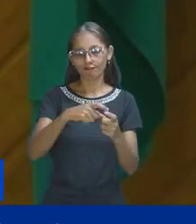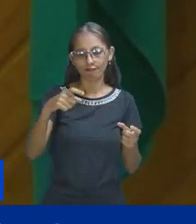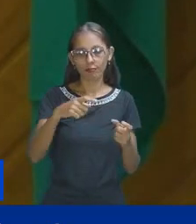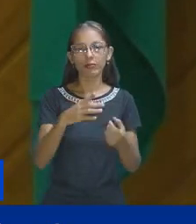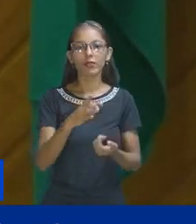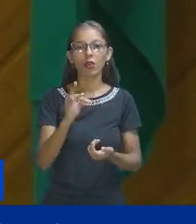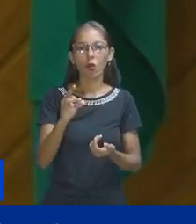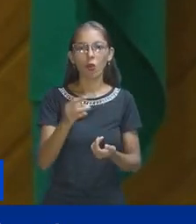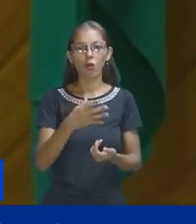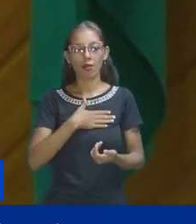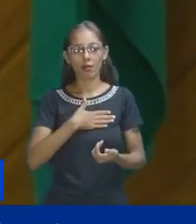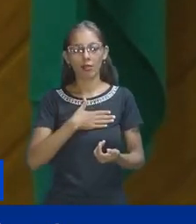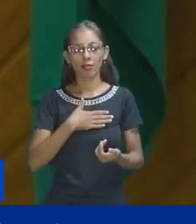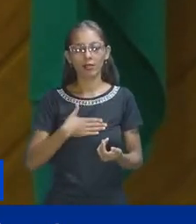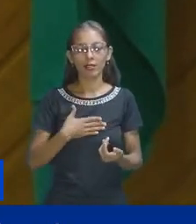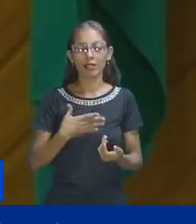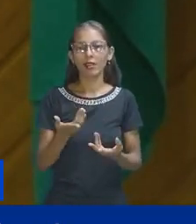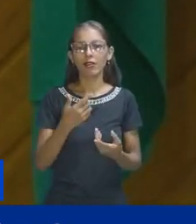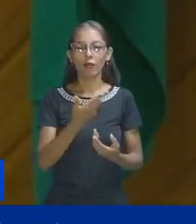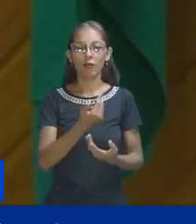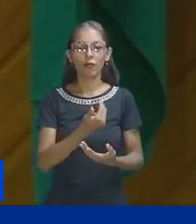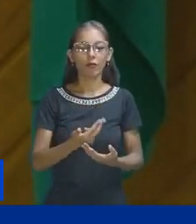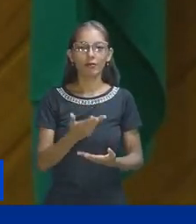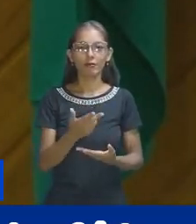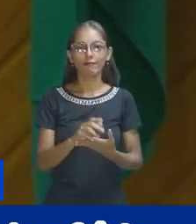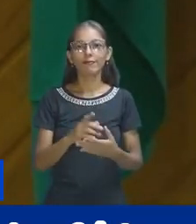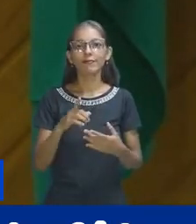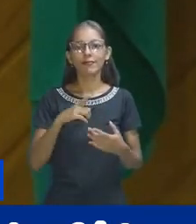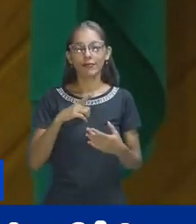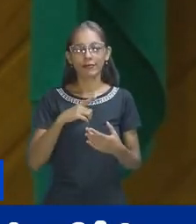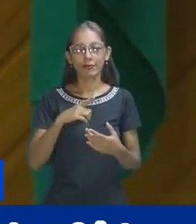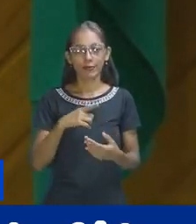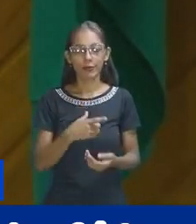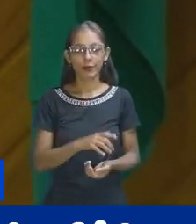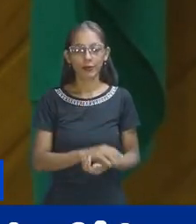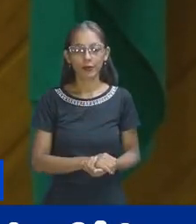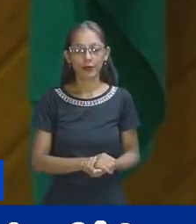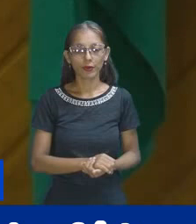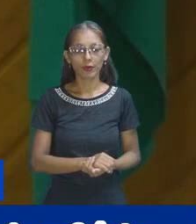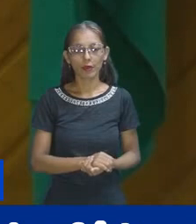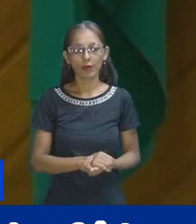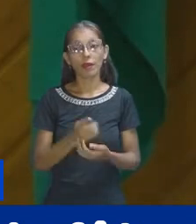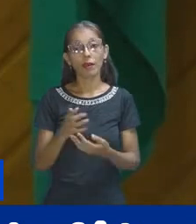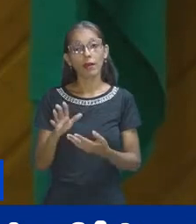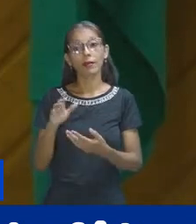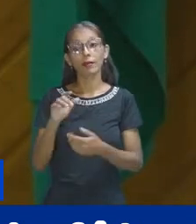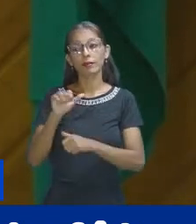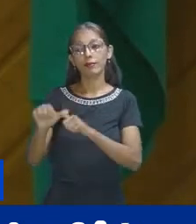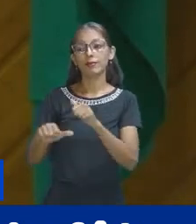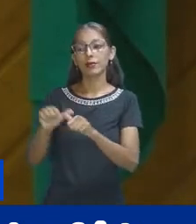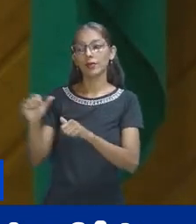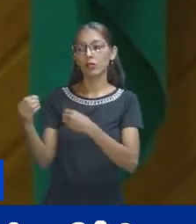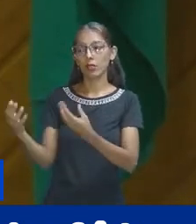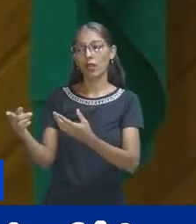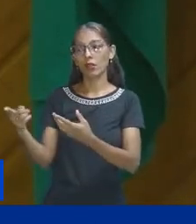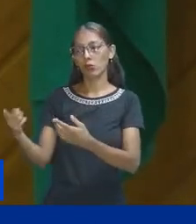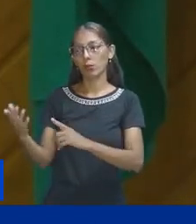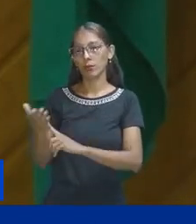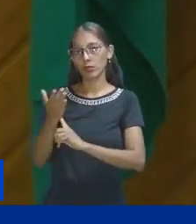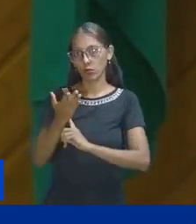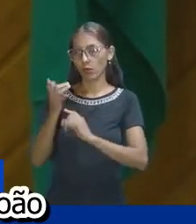indevida, no caso emprego, em troca de voto. E estas são condutas que caracterizam a captação ilícita de